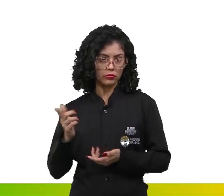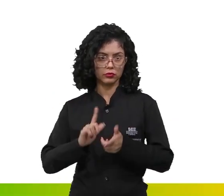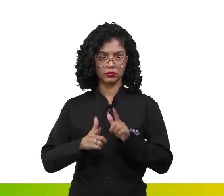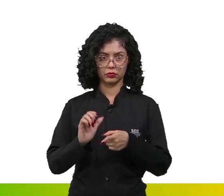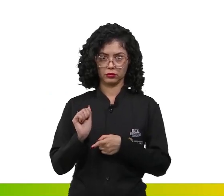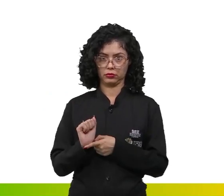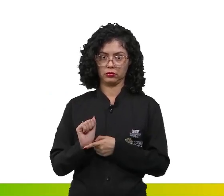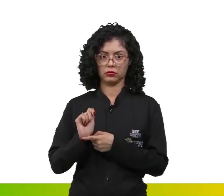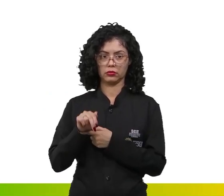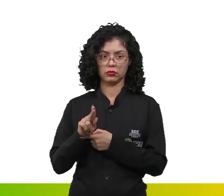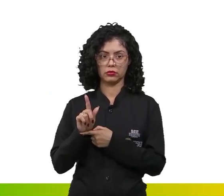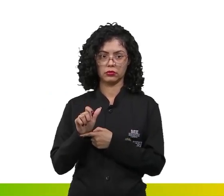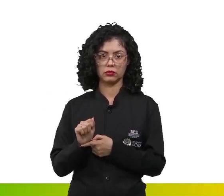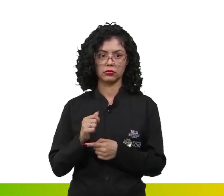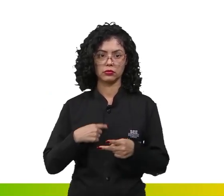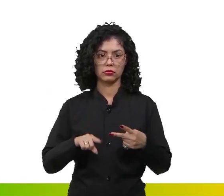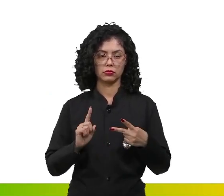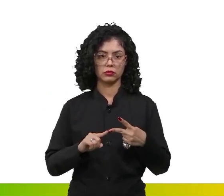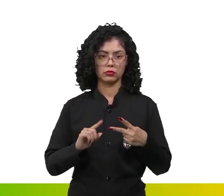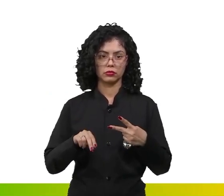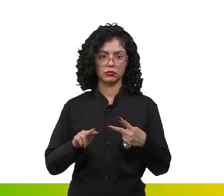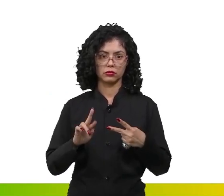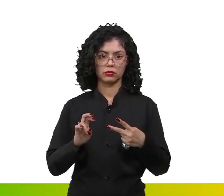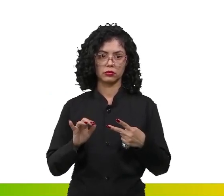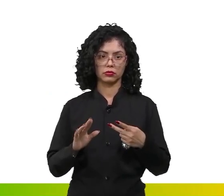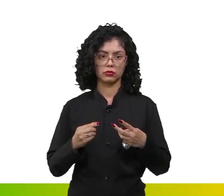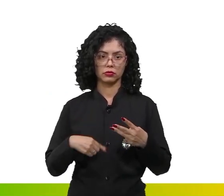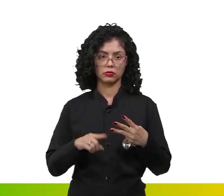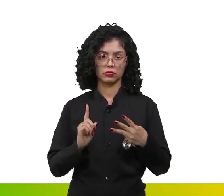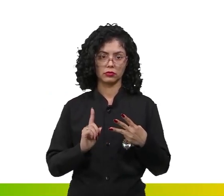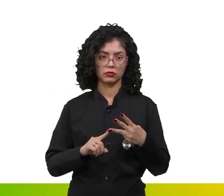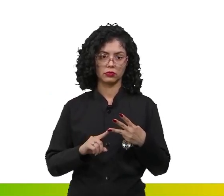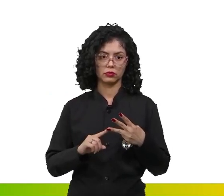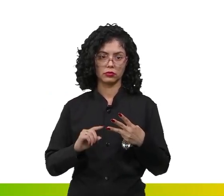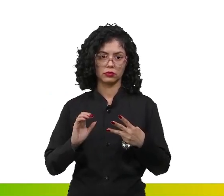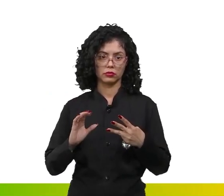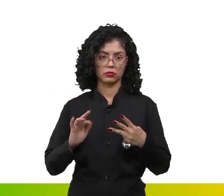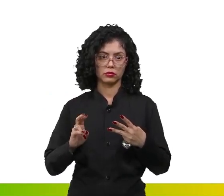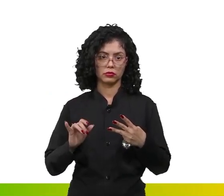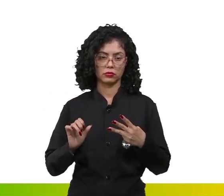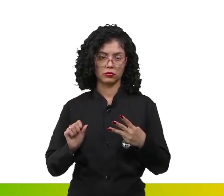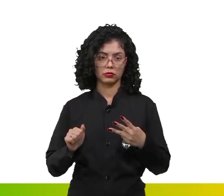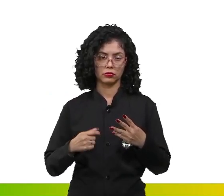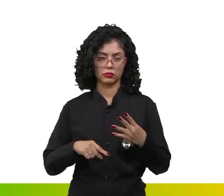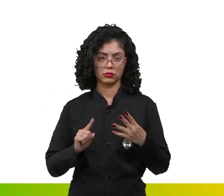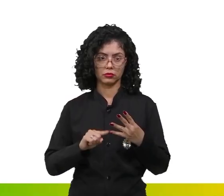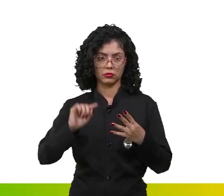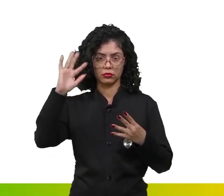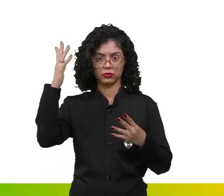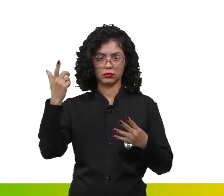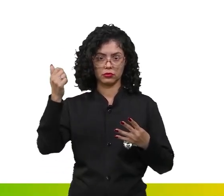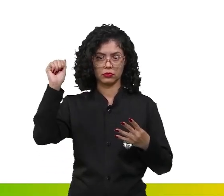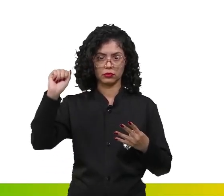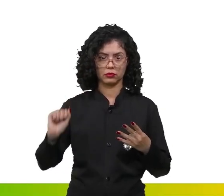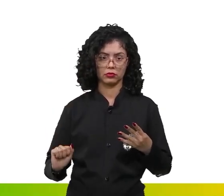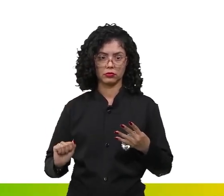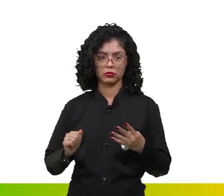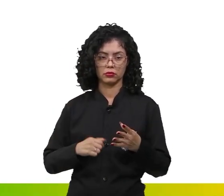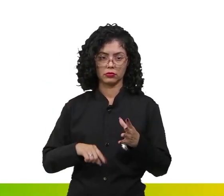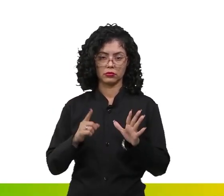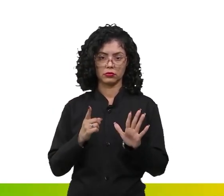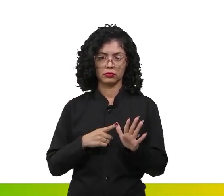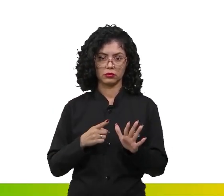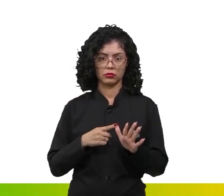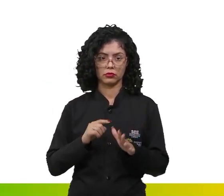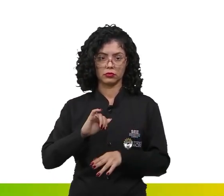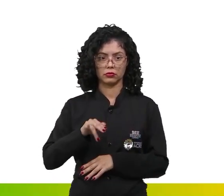Letra A, Angola. B, Nigéria. C, Camarões. D, África do